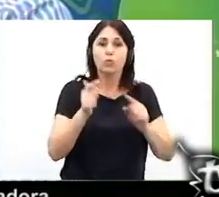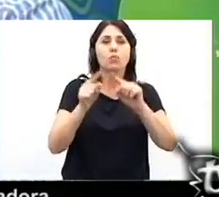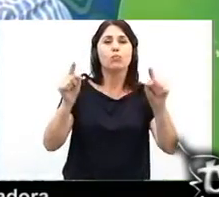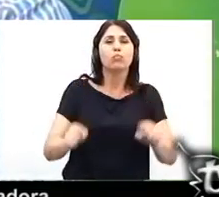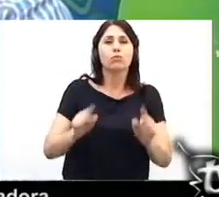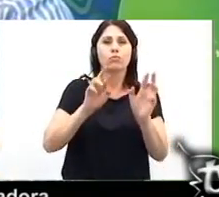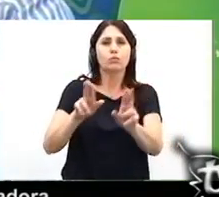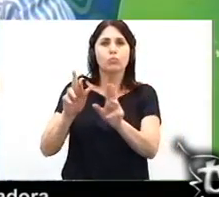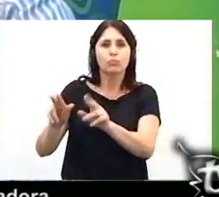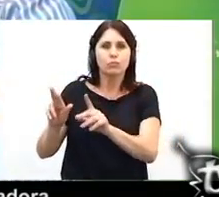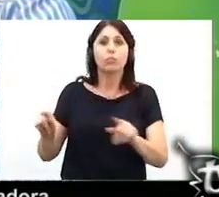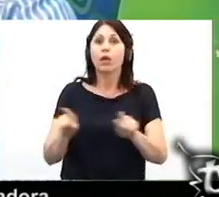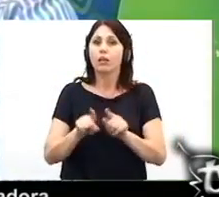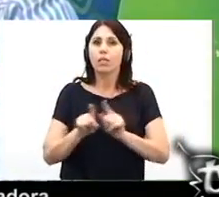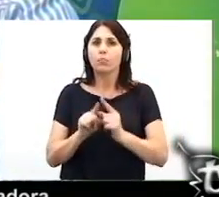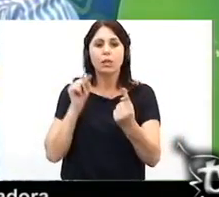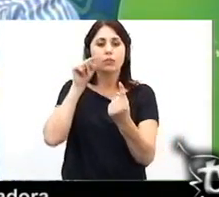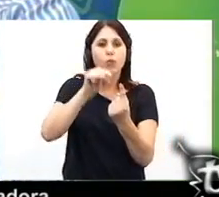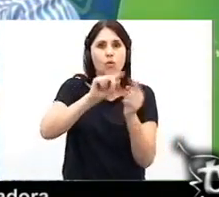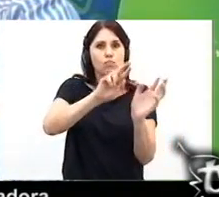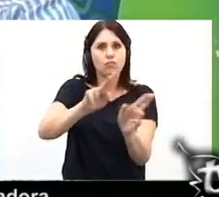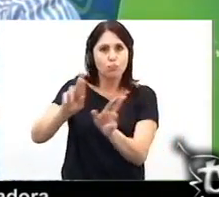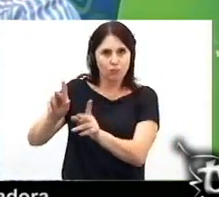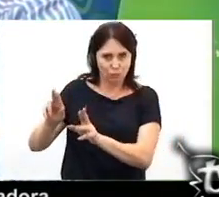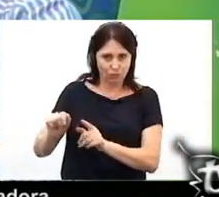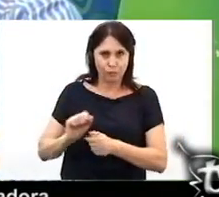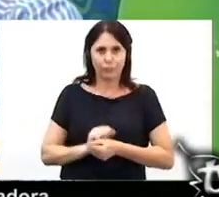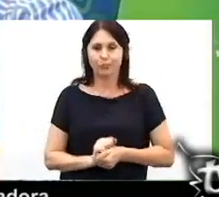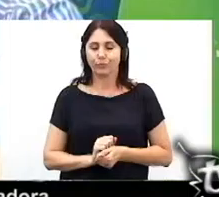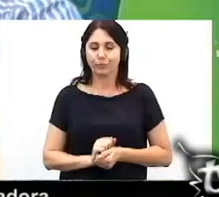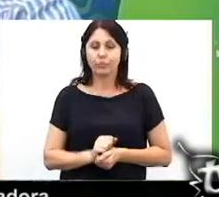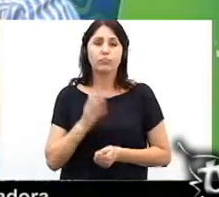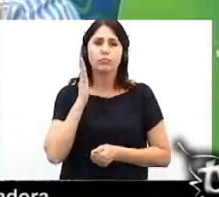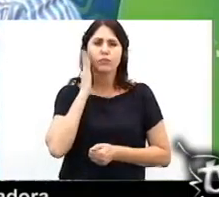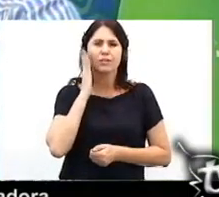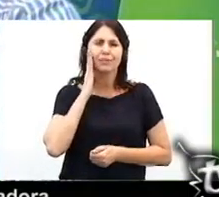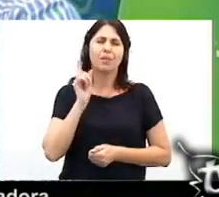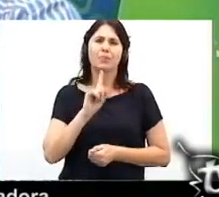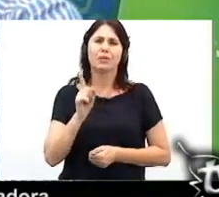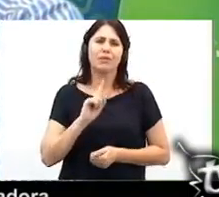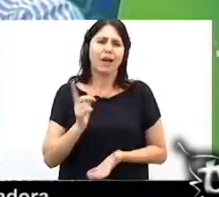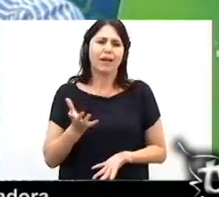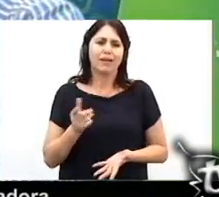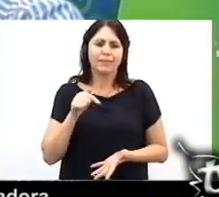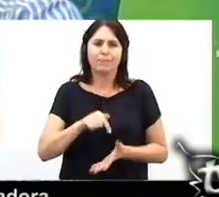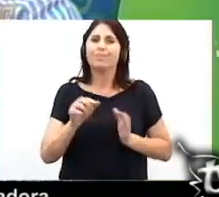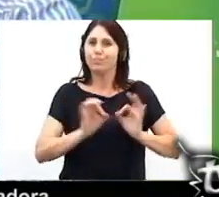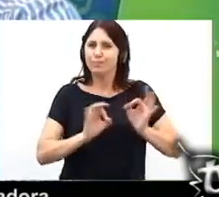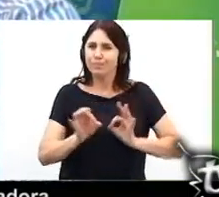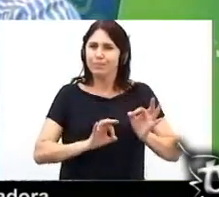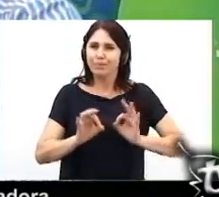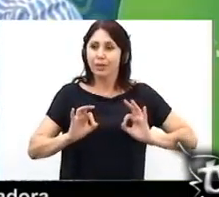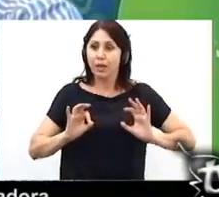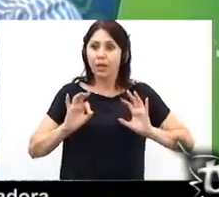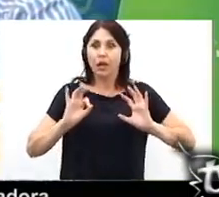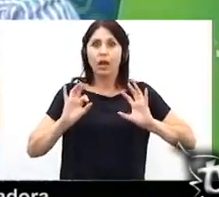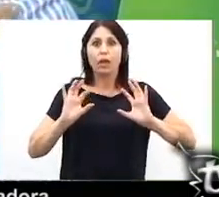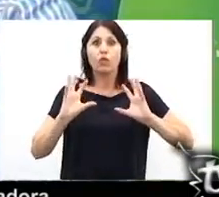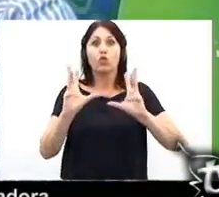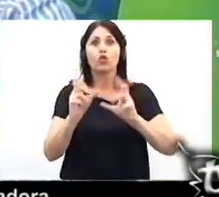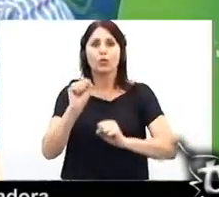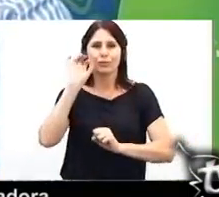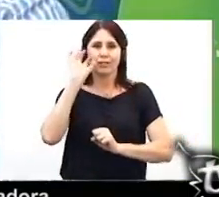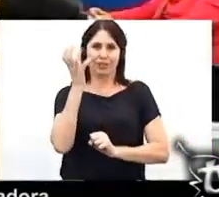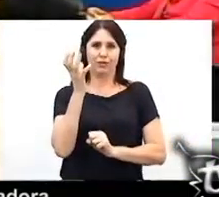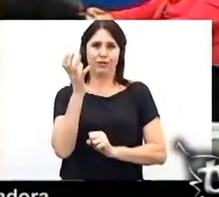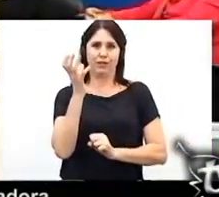uma vivência democrática dentro da cidade. Então, nós temos pensado algumas ações que poderiam ser desenvolvidas dentro desses